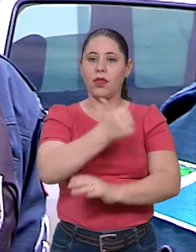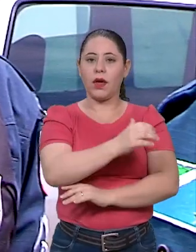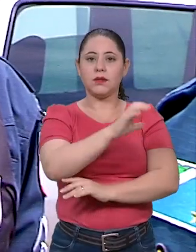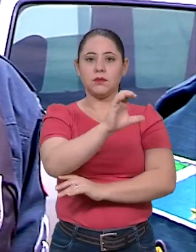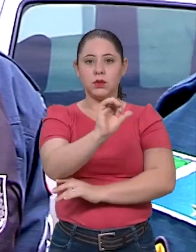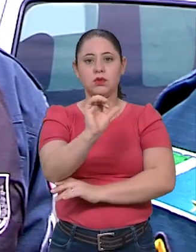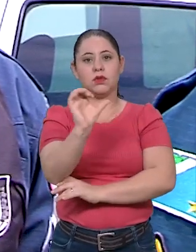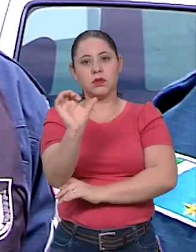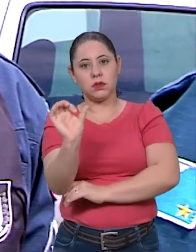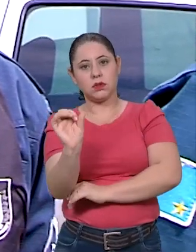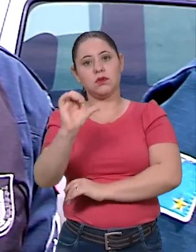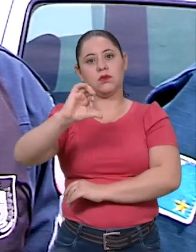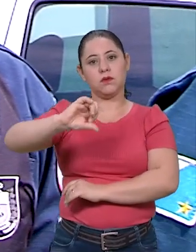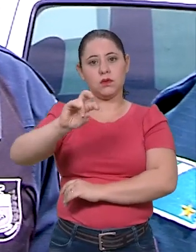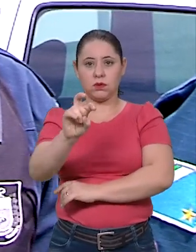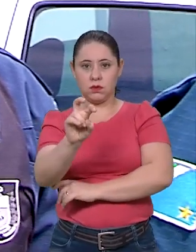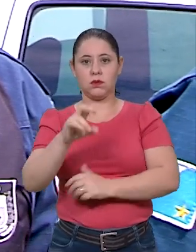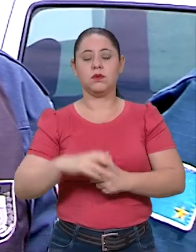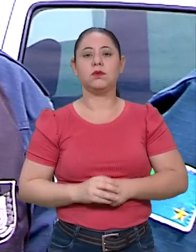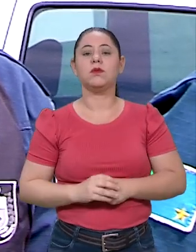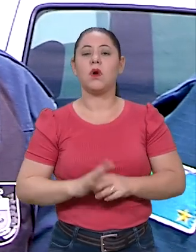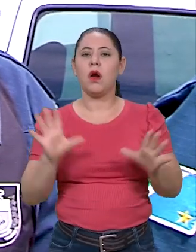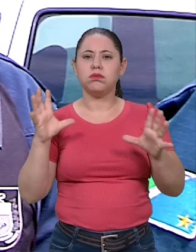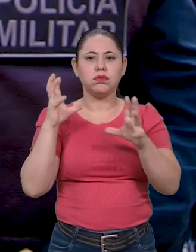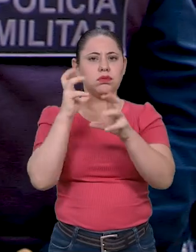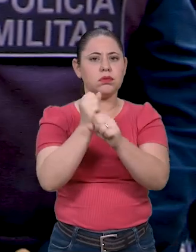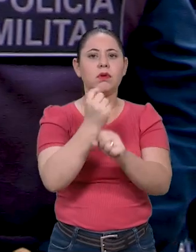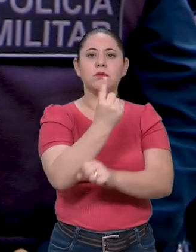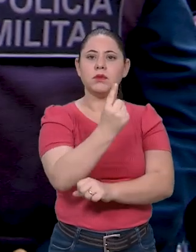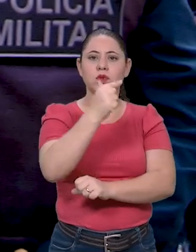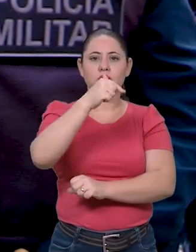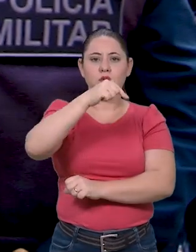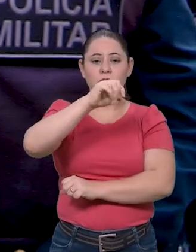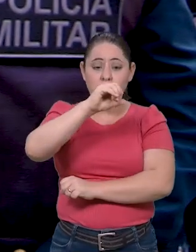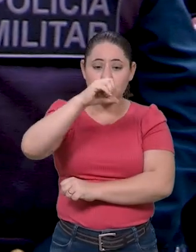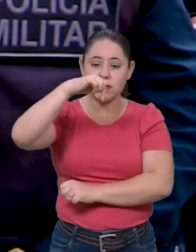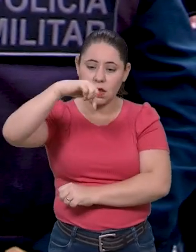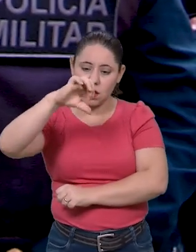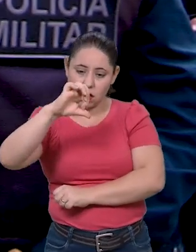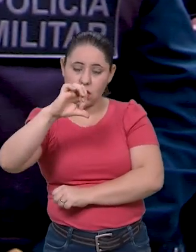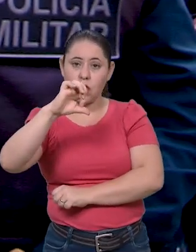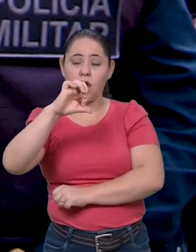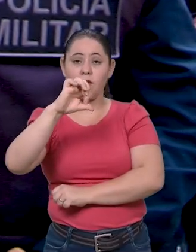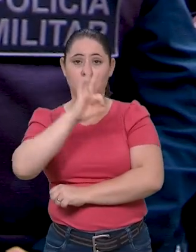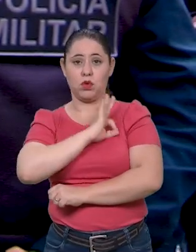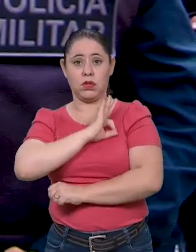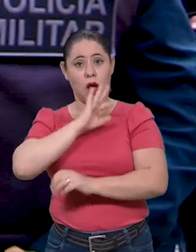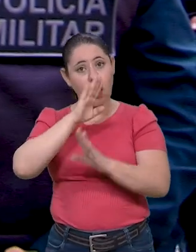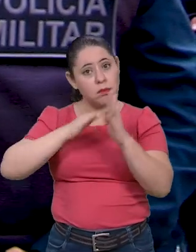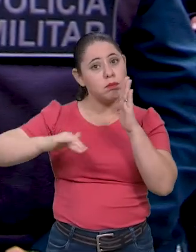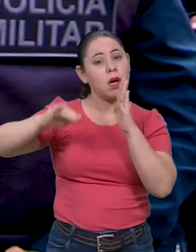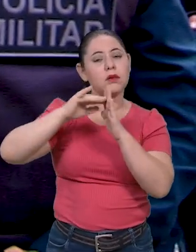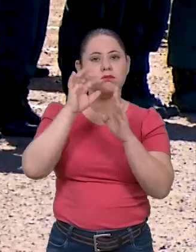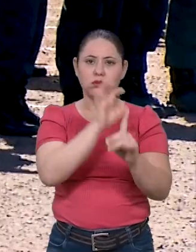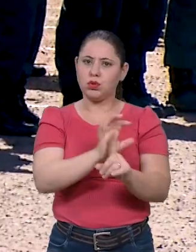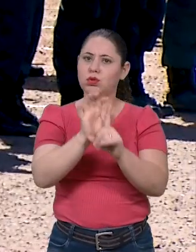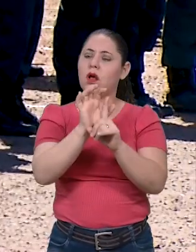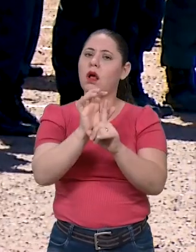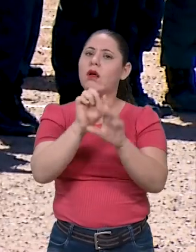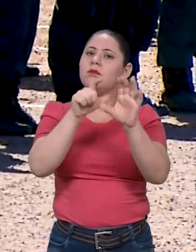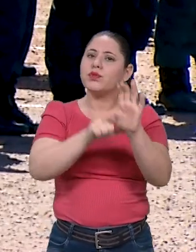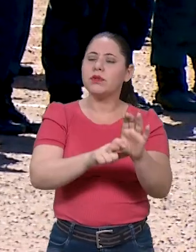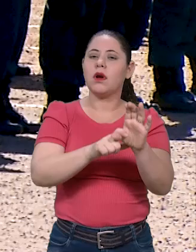para 10.695 totalizando 1079 policiais a mais